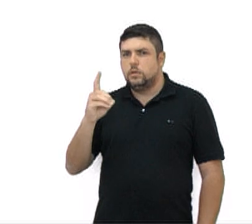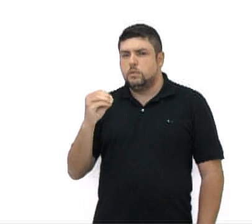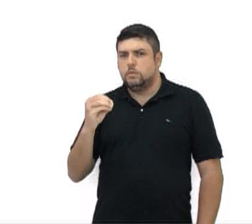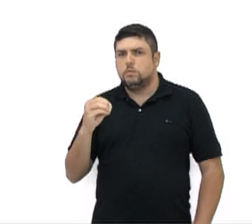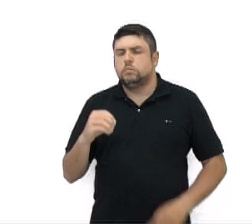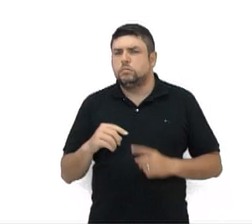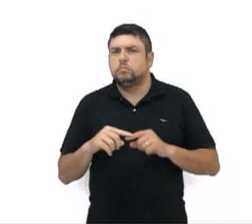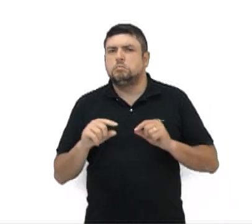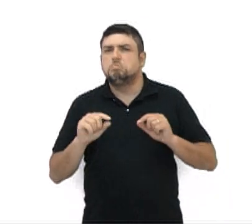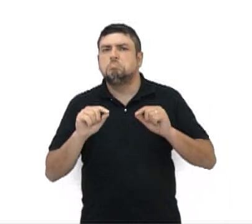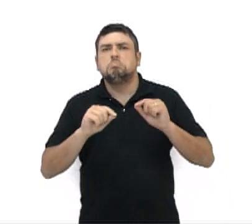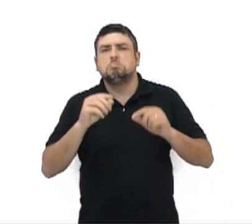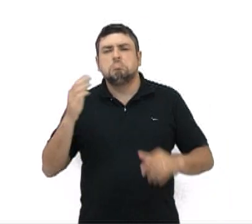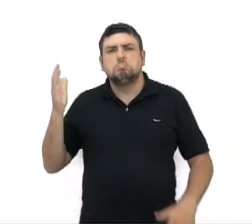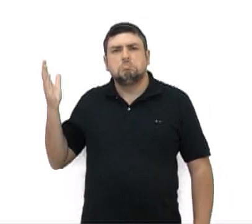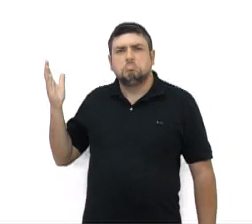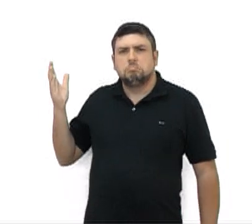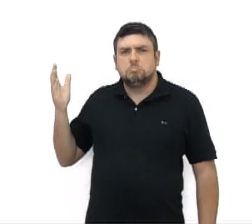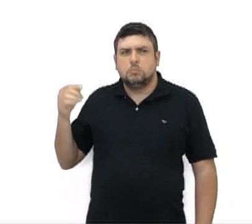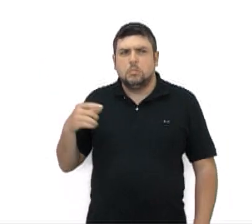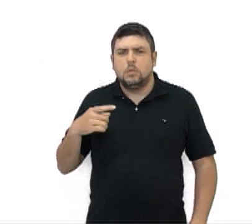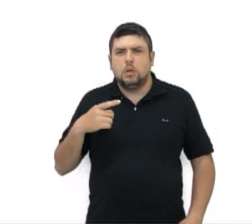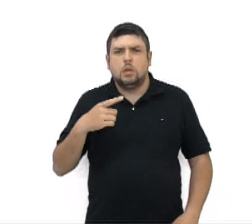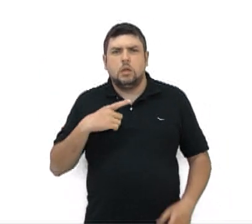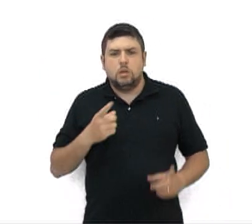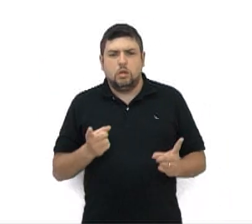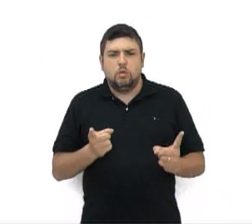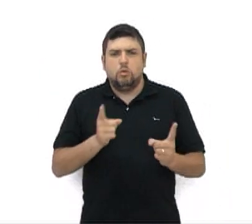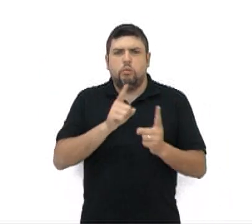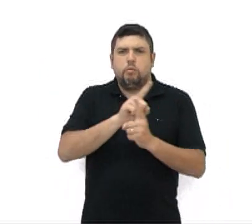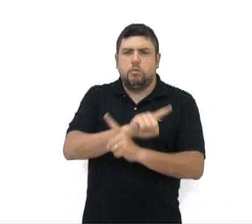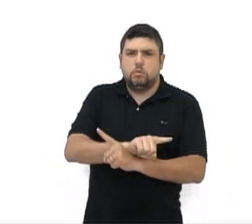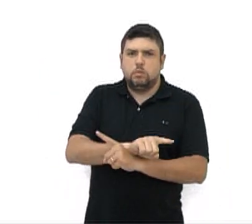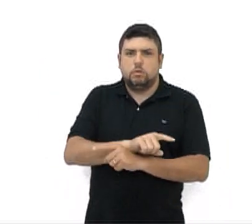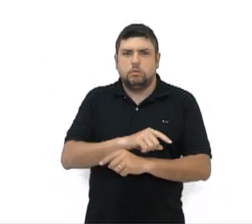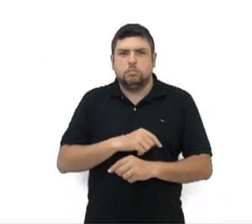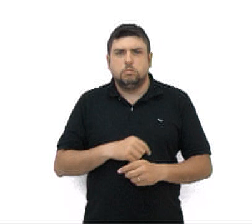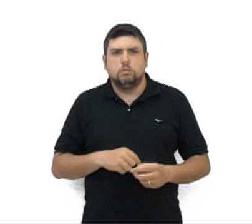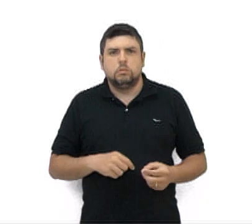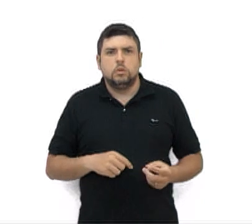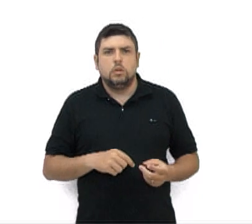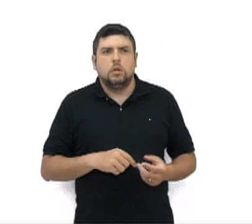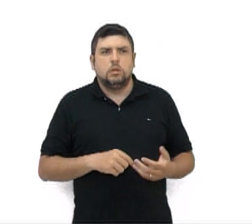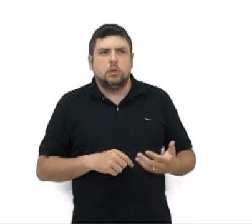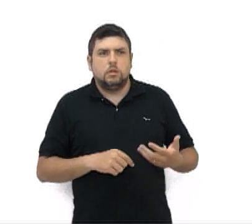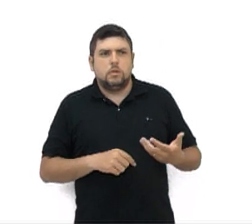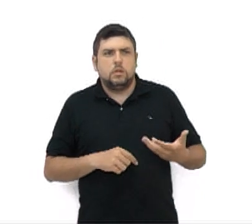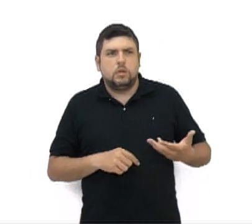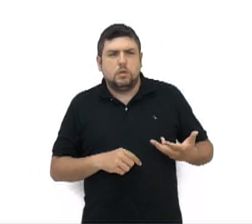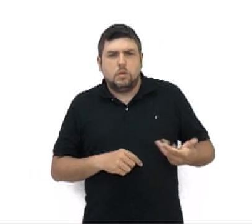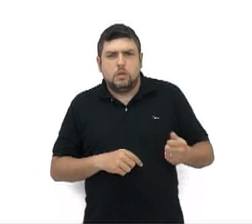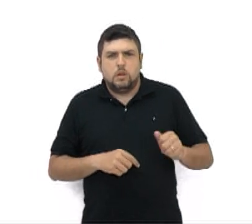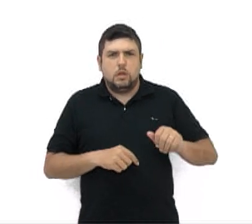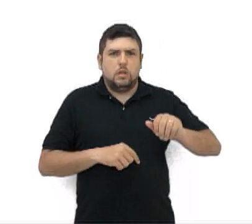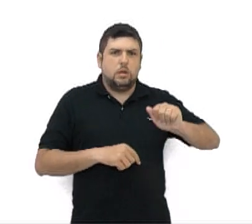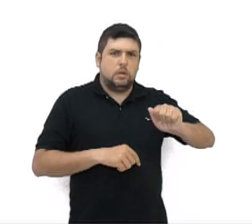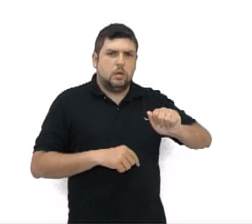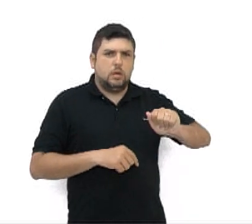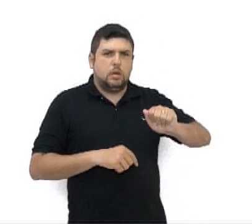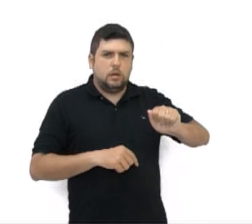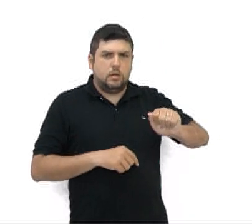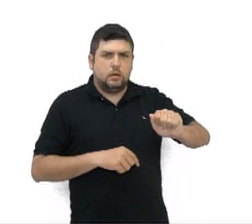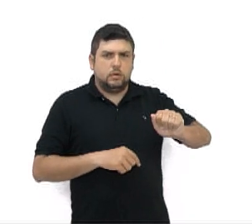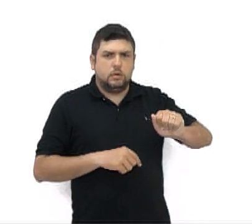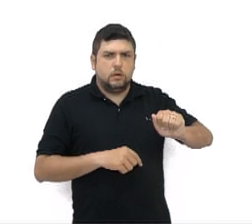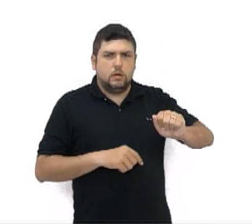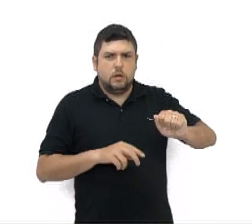ele tem justamente o oposto. Quando você tem o vetor aceleração e o vetor velocidade na